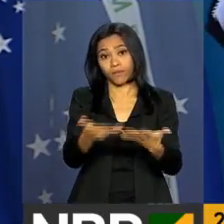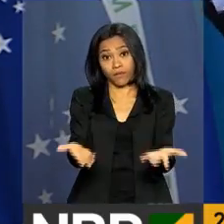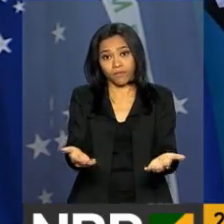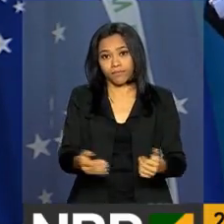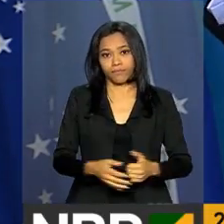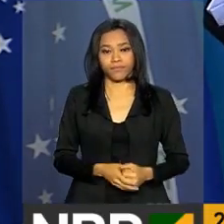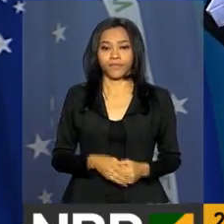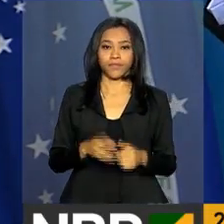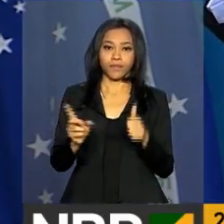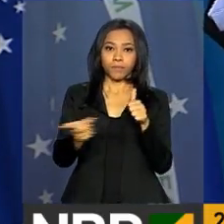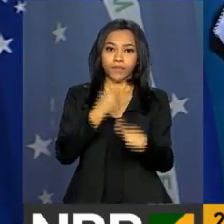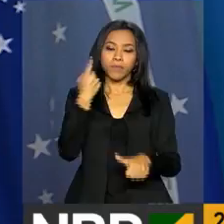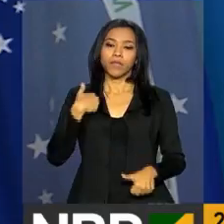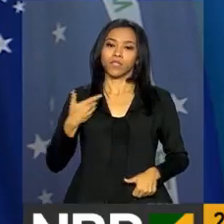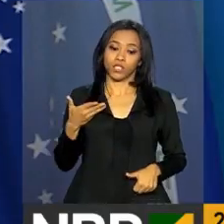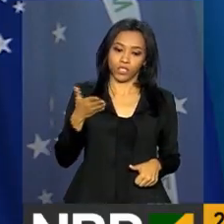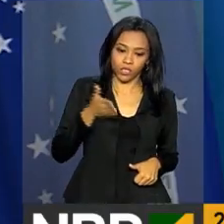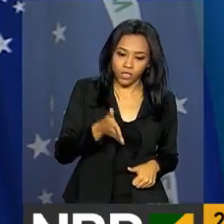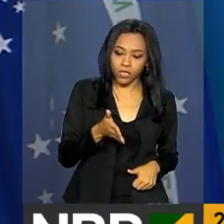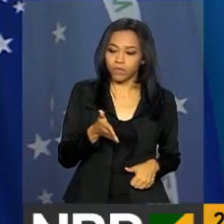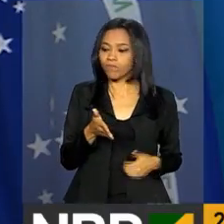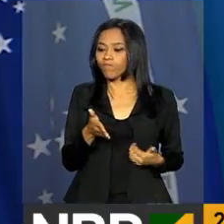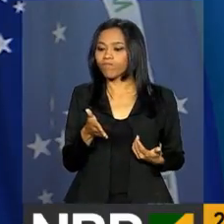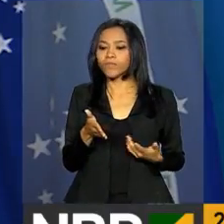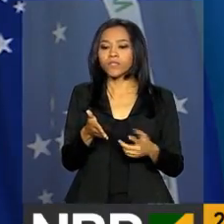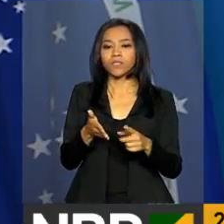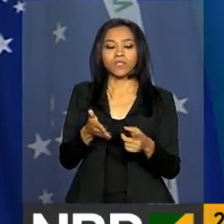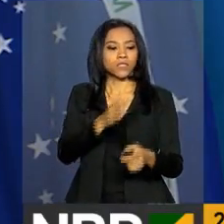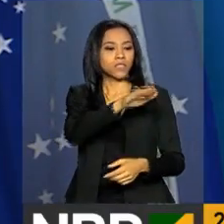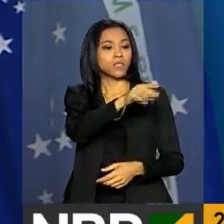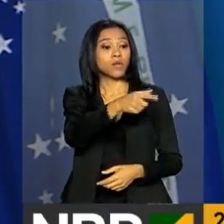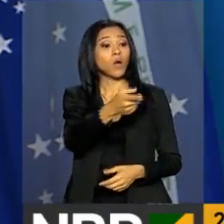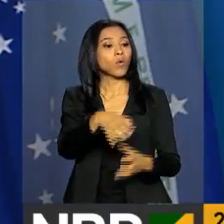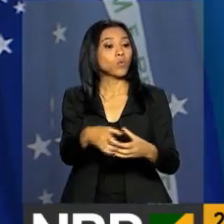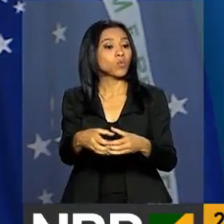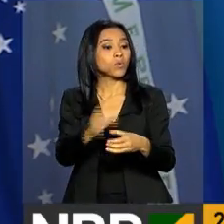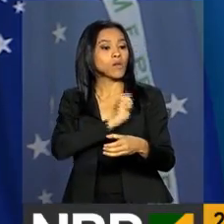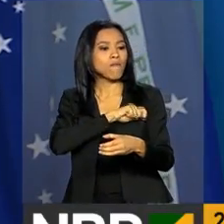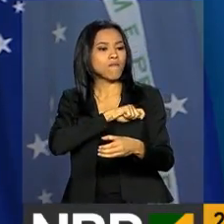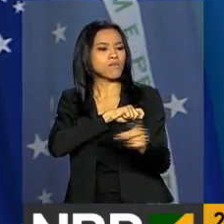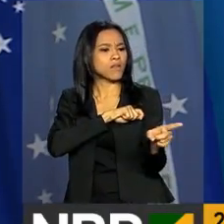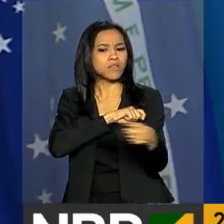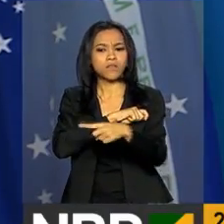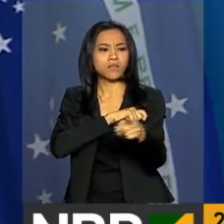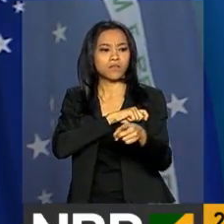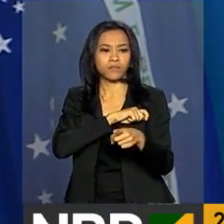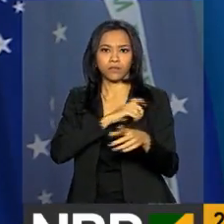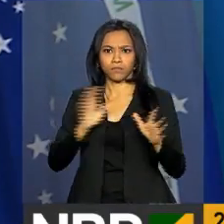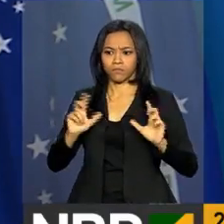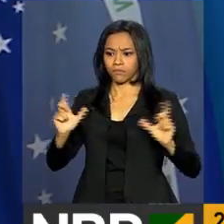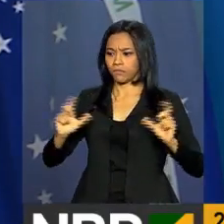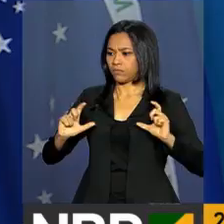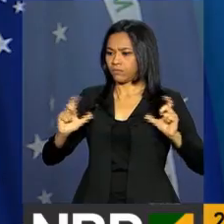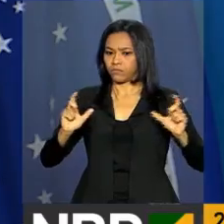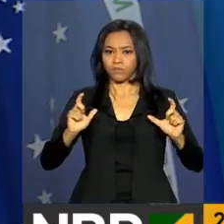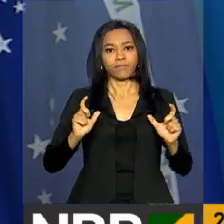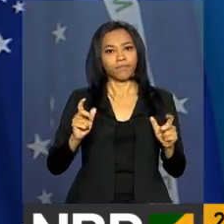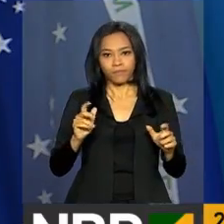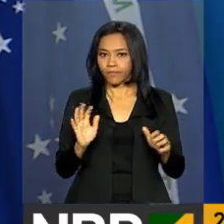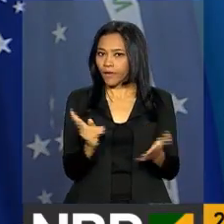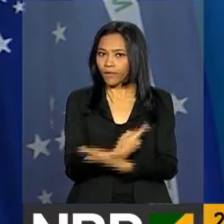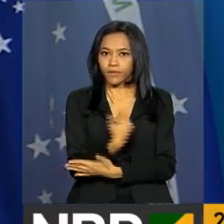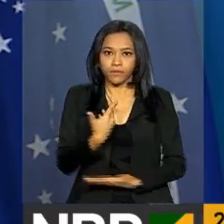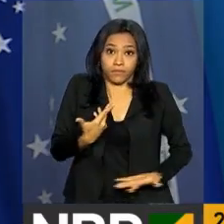primeiro está fazendo alguma opção por qual organização criminosa ele vai optar em segundo lugar também é verificar